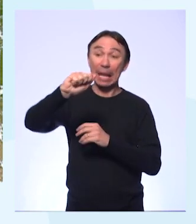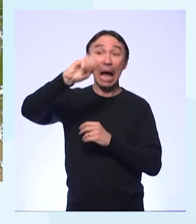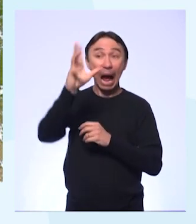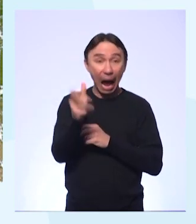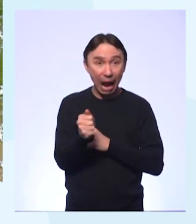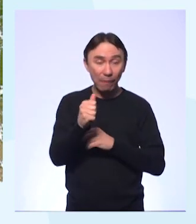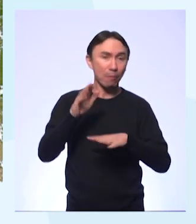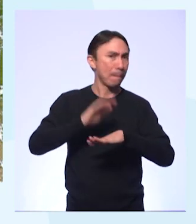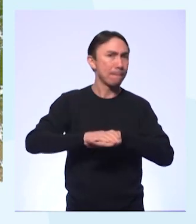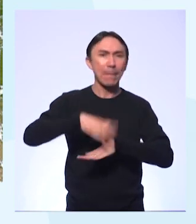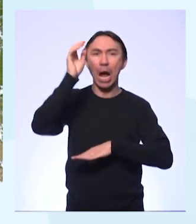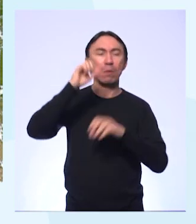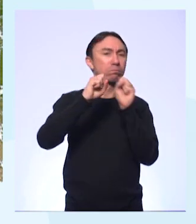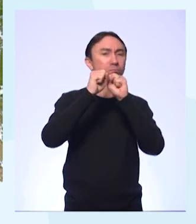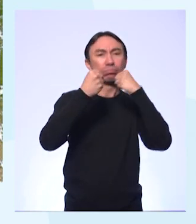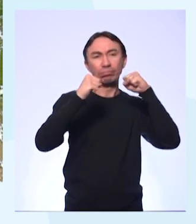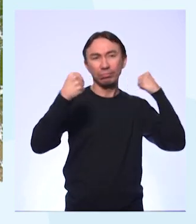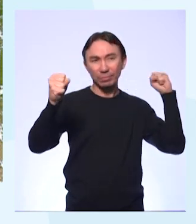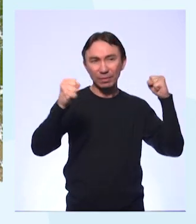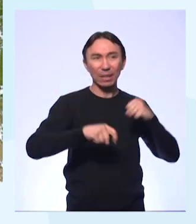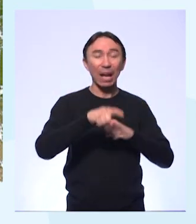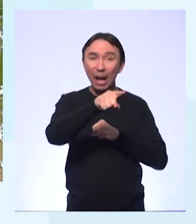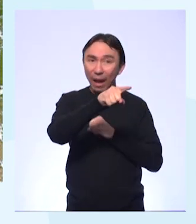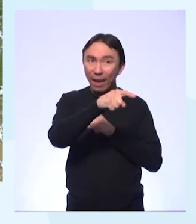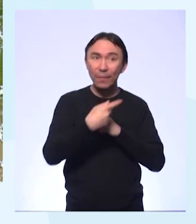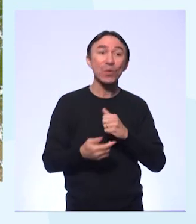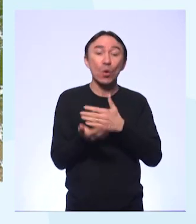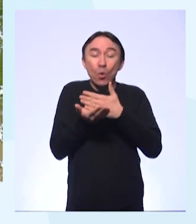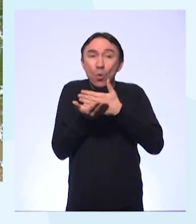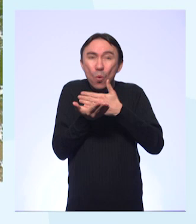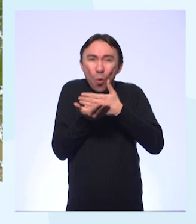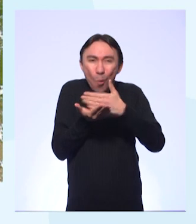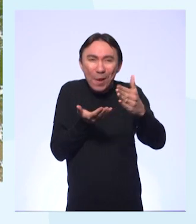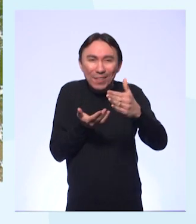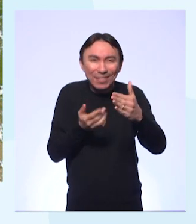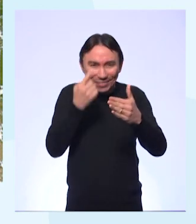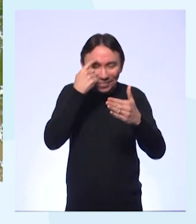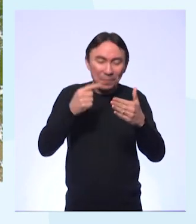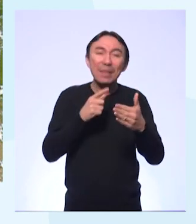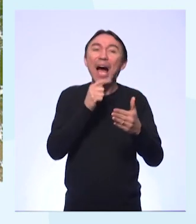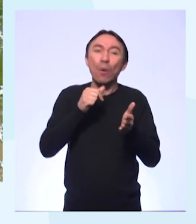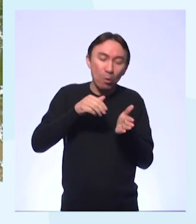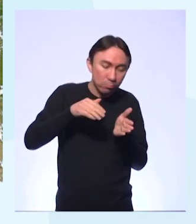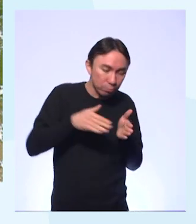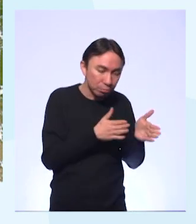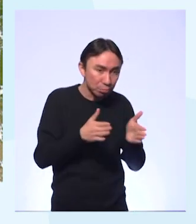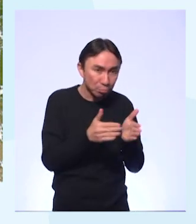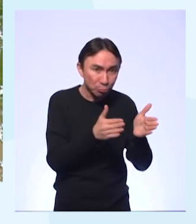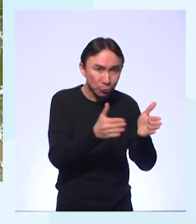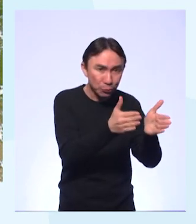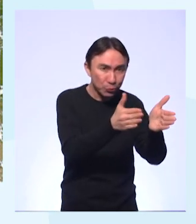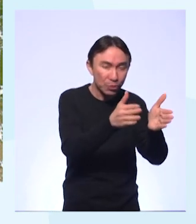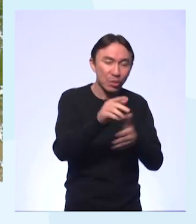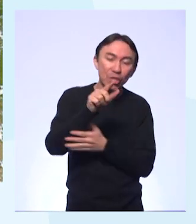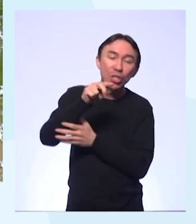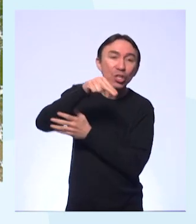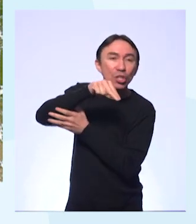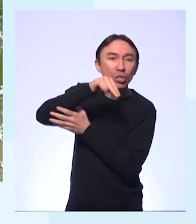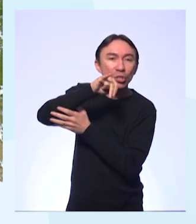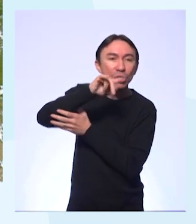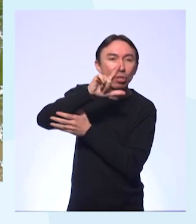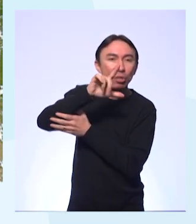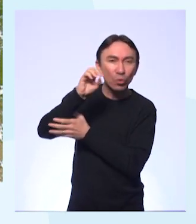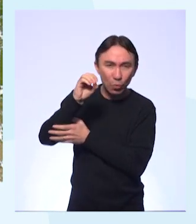uma das nascentes aí, principalmente do Rio Nilo, né? Tem que lembrar que o Rio Nilo aí é um dos maiores do planeta. Eu não vou entrar em detalhes do